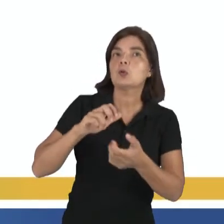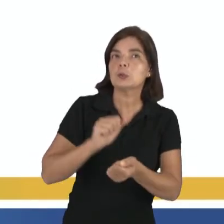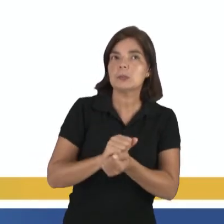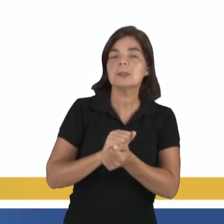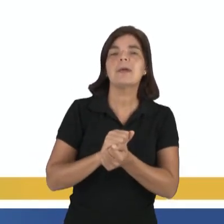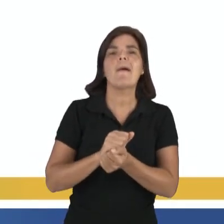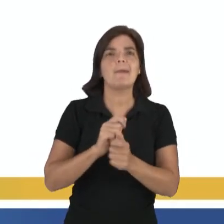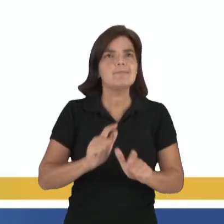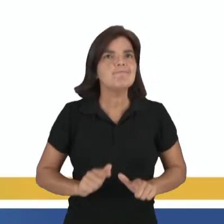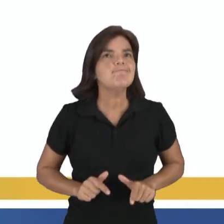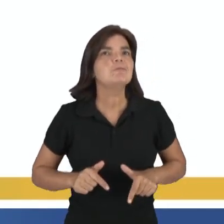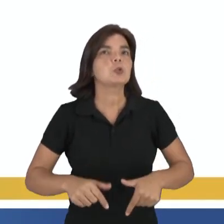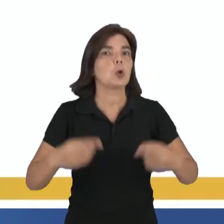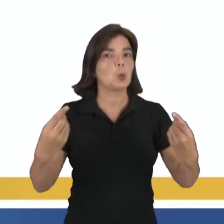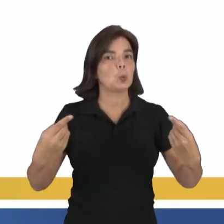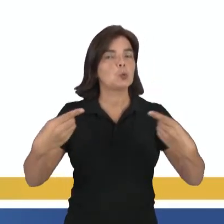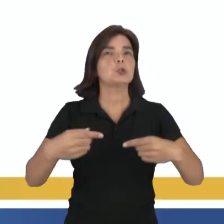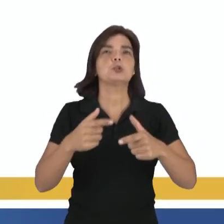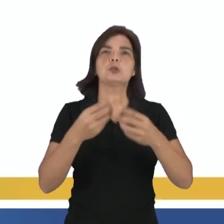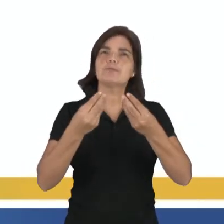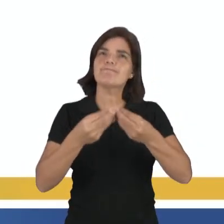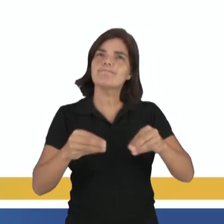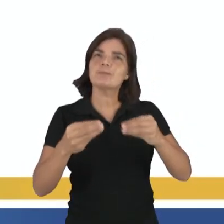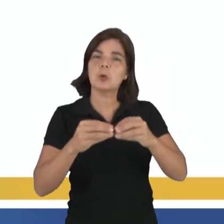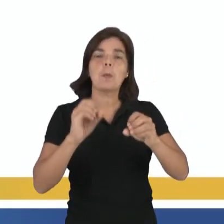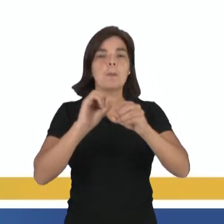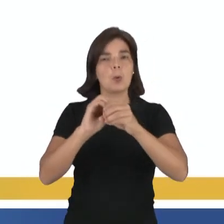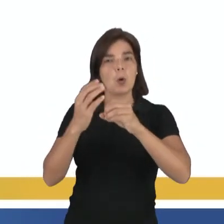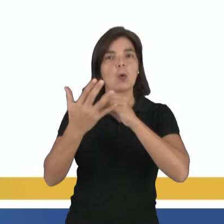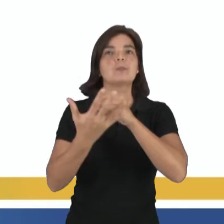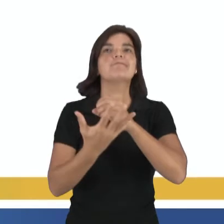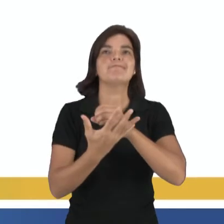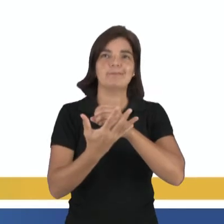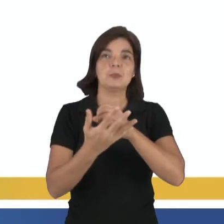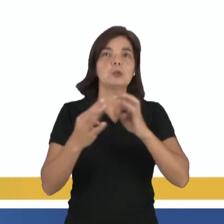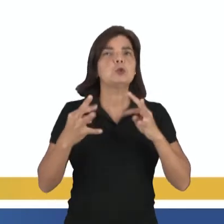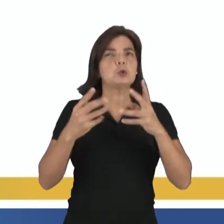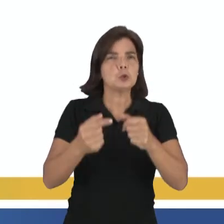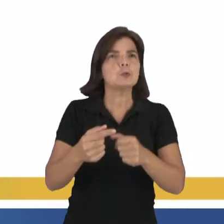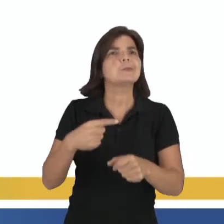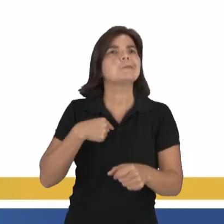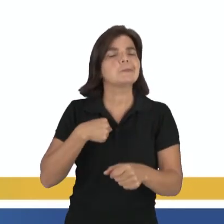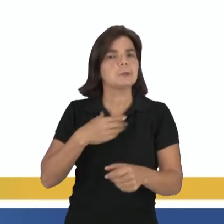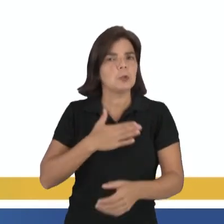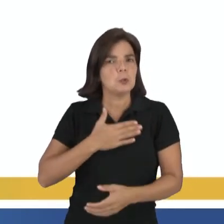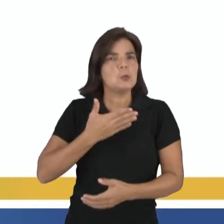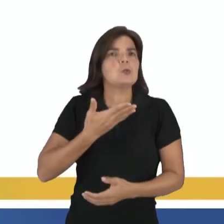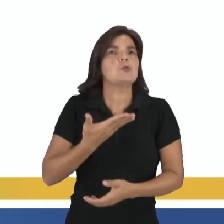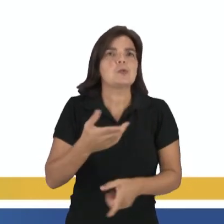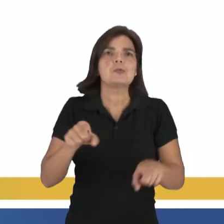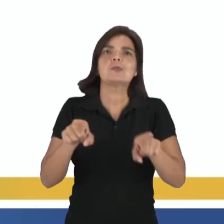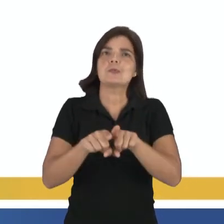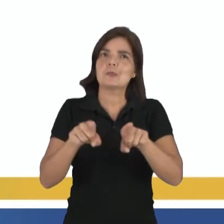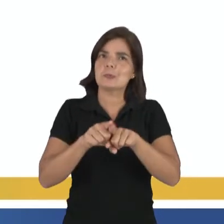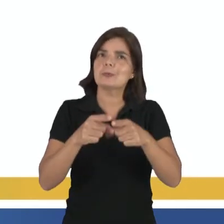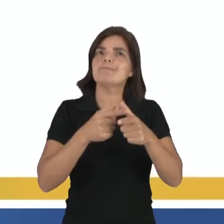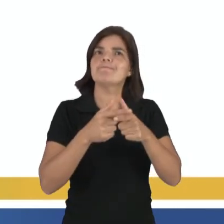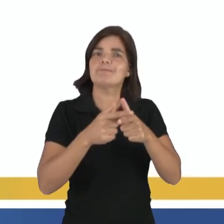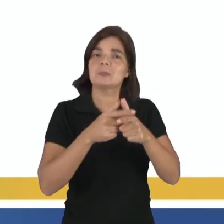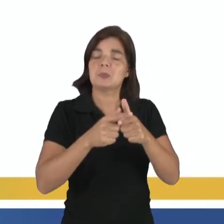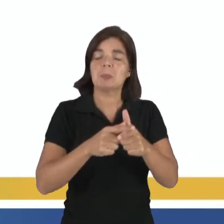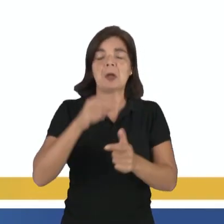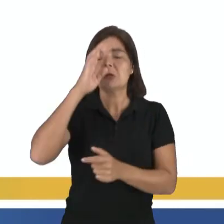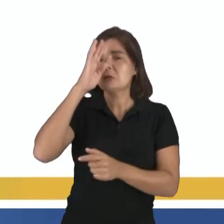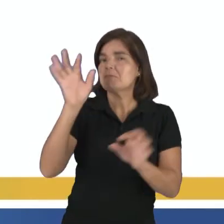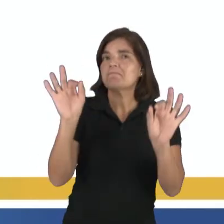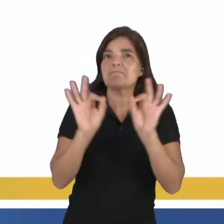mundo todo ainda luta contra a crise causada pela Covid-19. Todos nós fomos pegos de surpresa diante de uma situação até